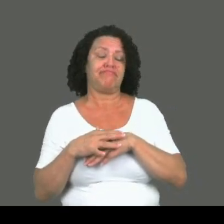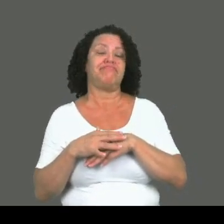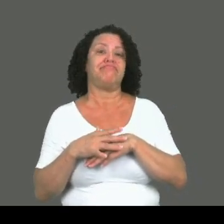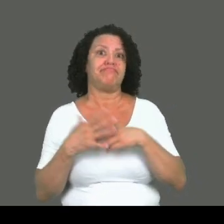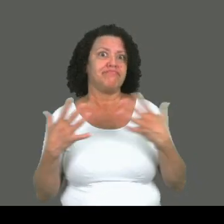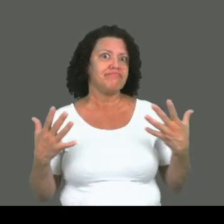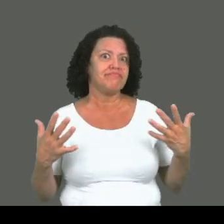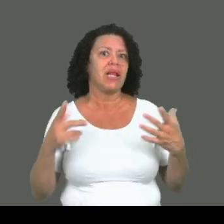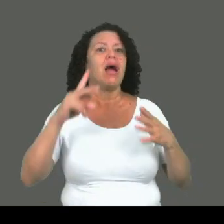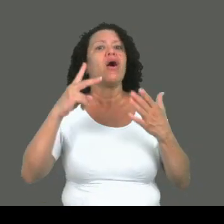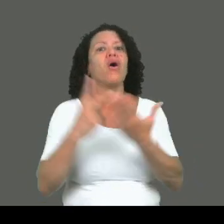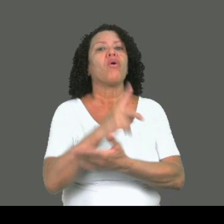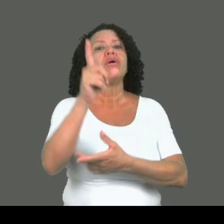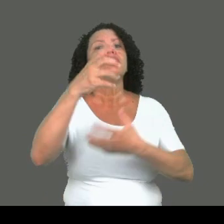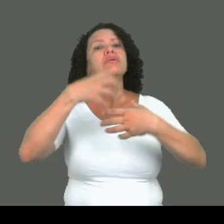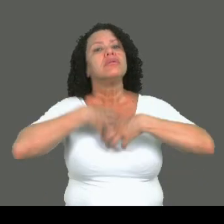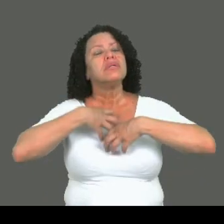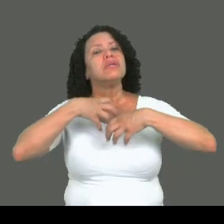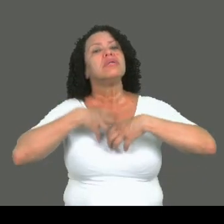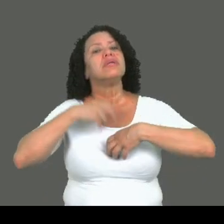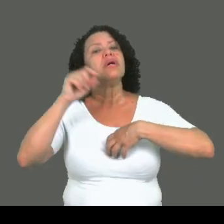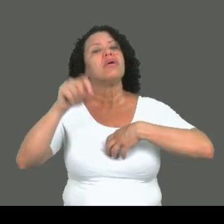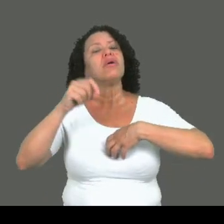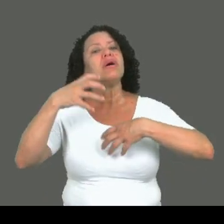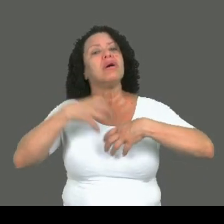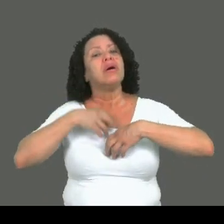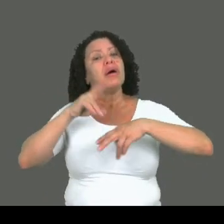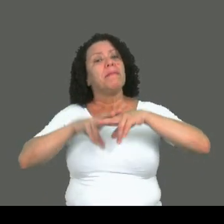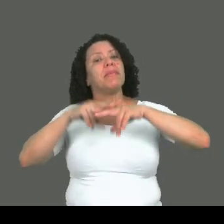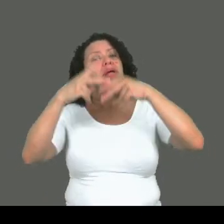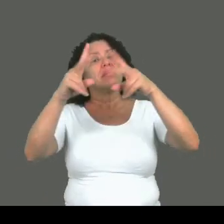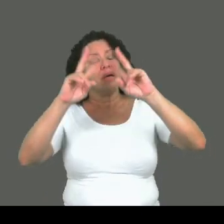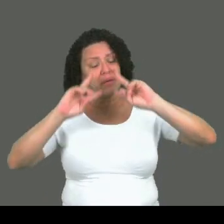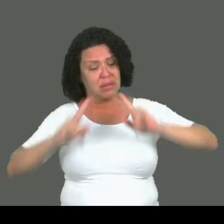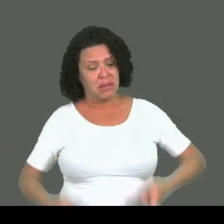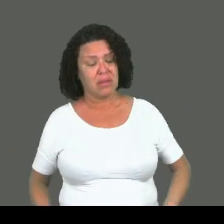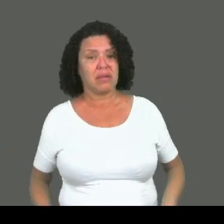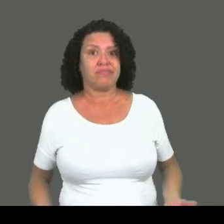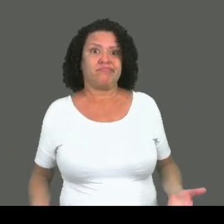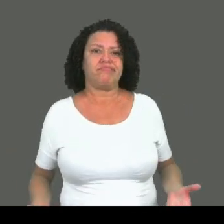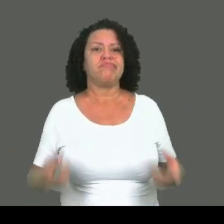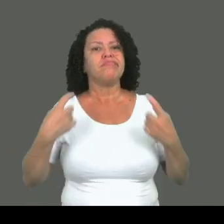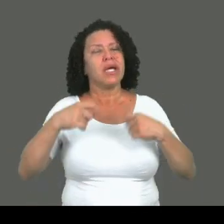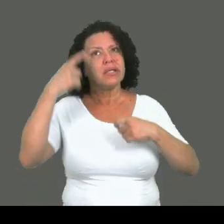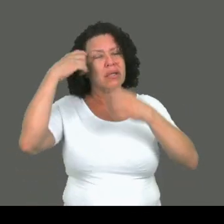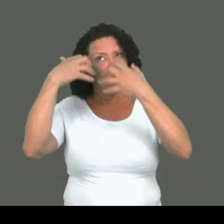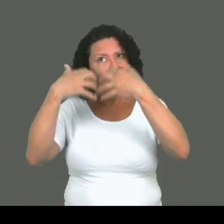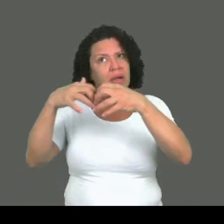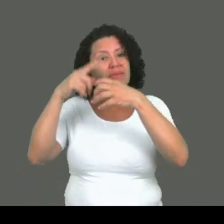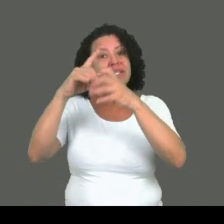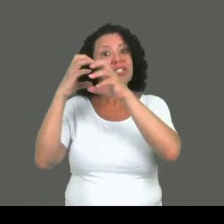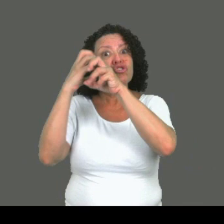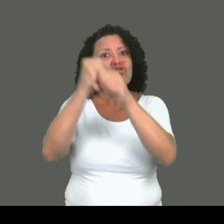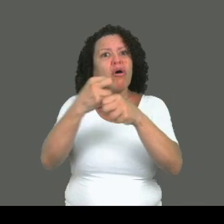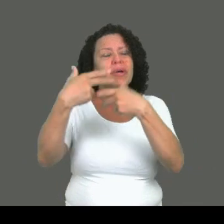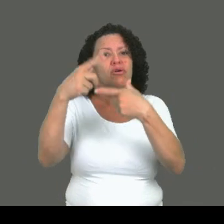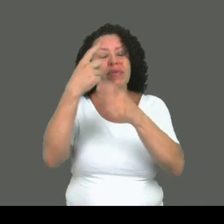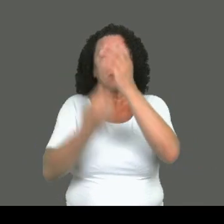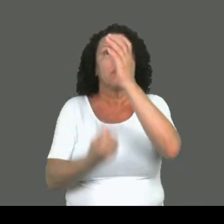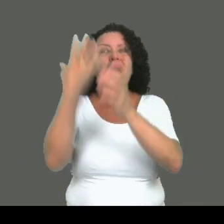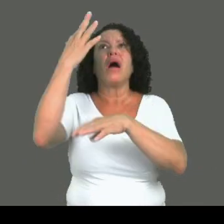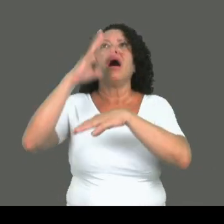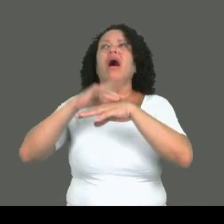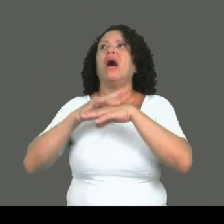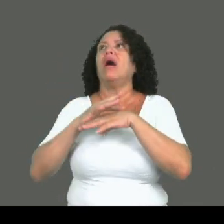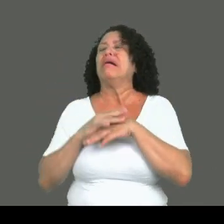os efeitos impregnados no seu organismo físico. A gente psicossomatiza, a gente cria